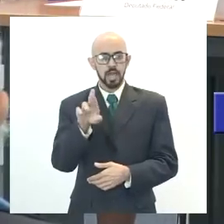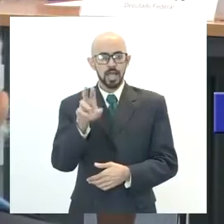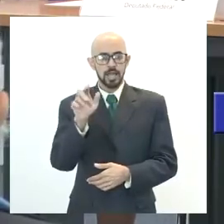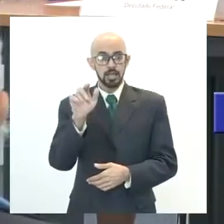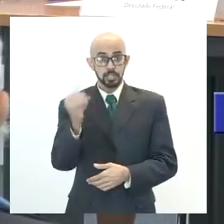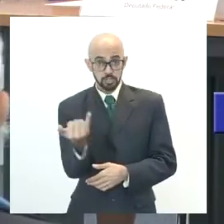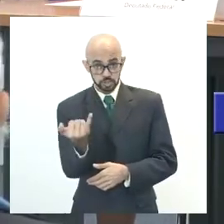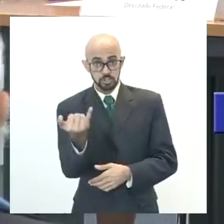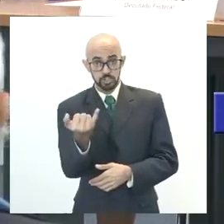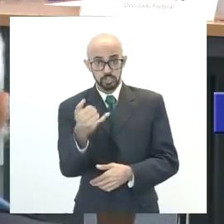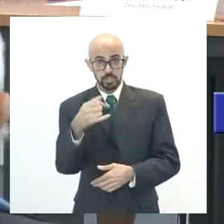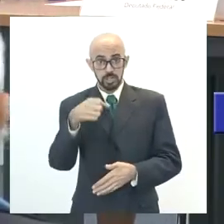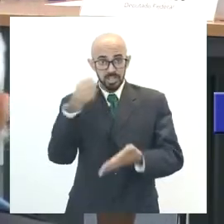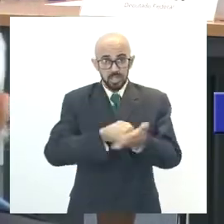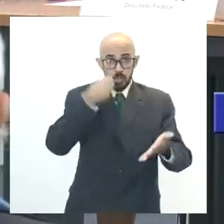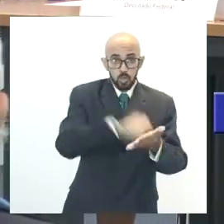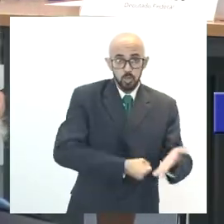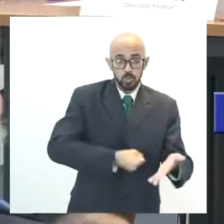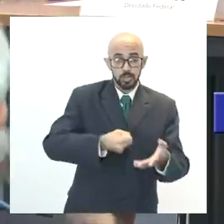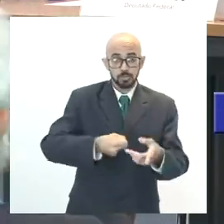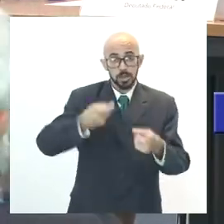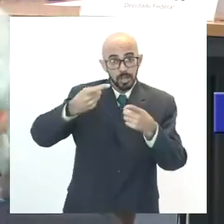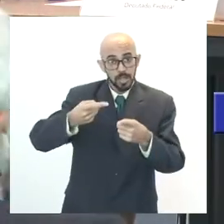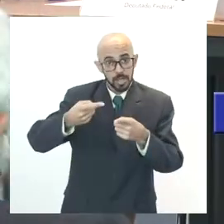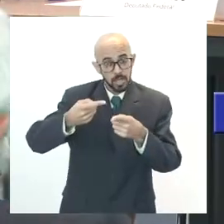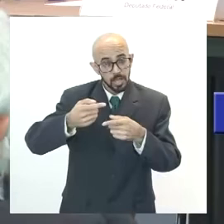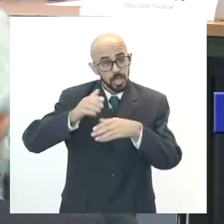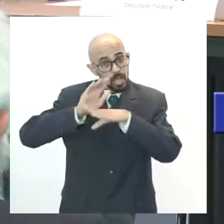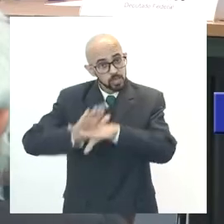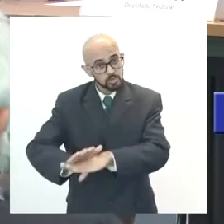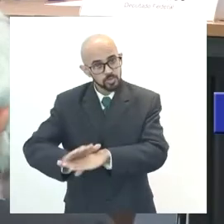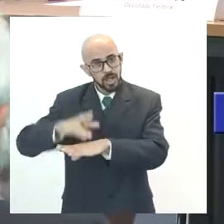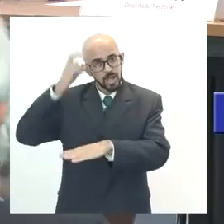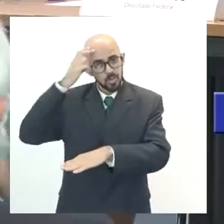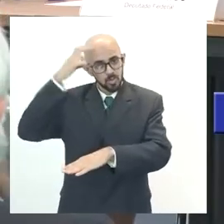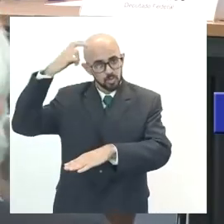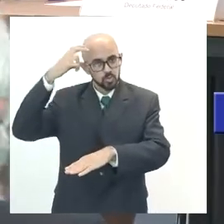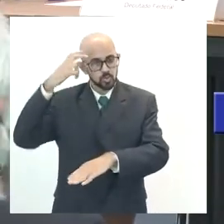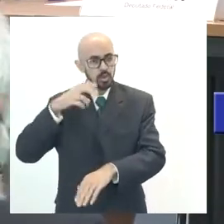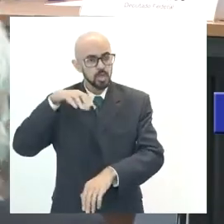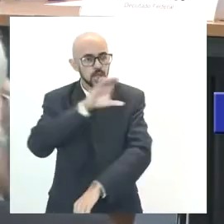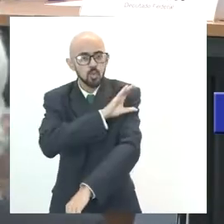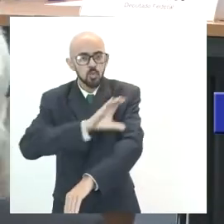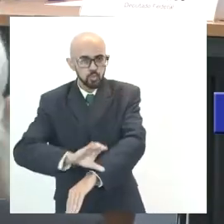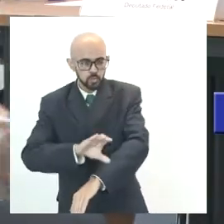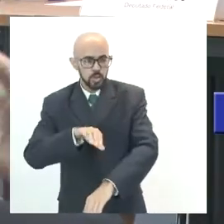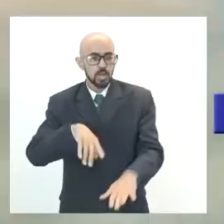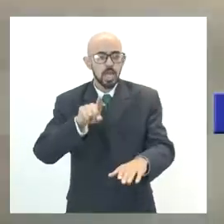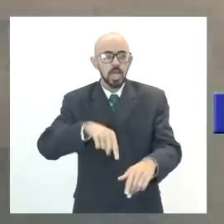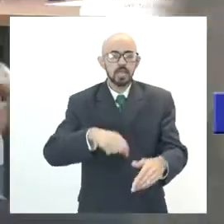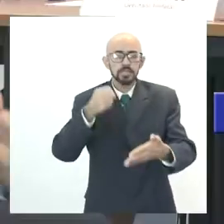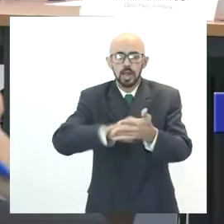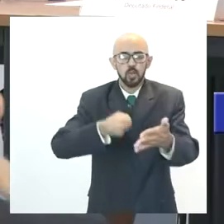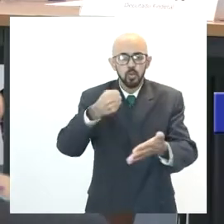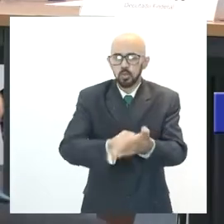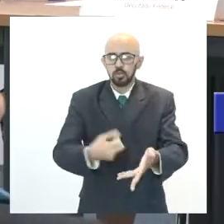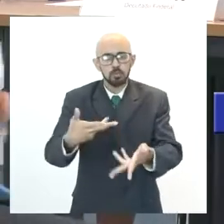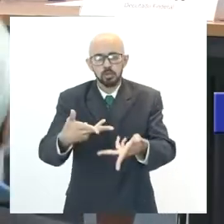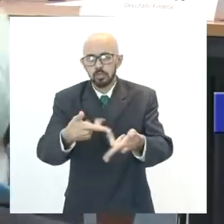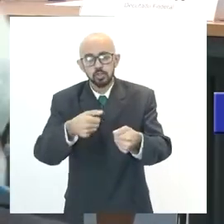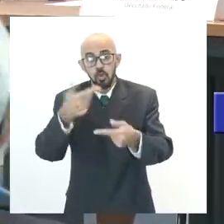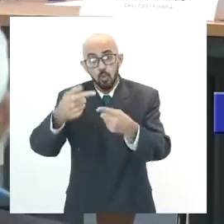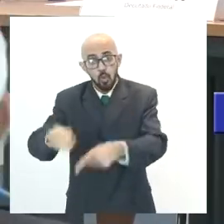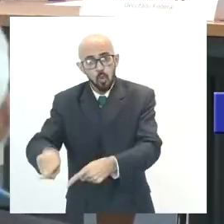lutas na defesa da cultura mas especialmente é que eu digo assim aquela luta gloriosa contra a